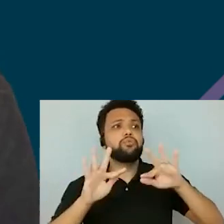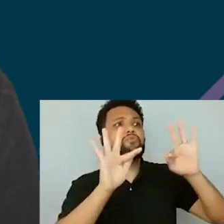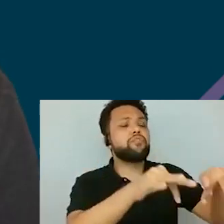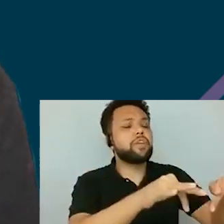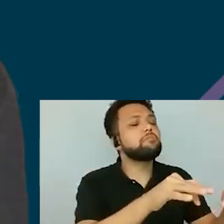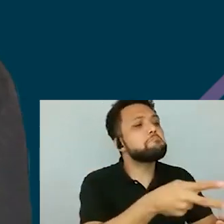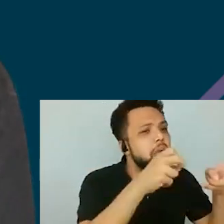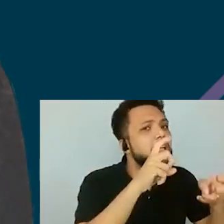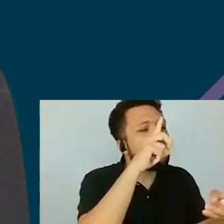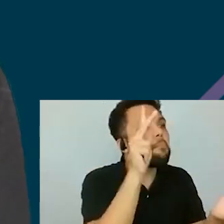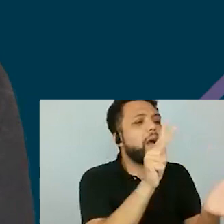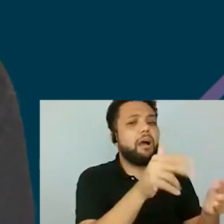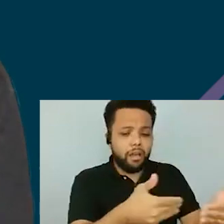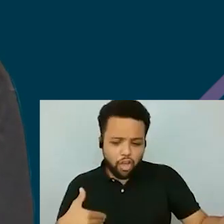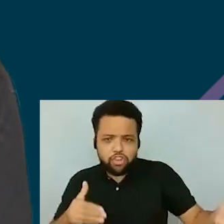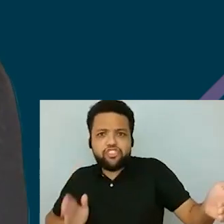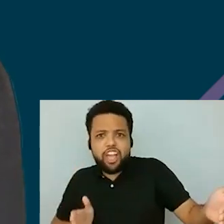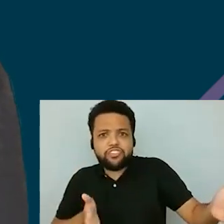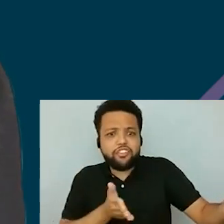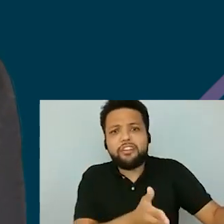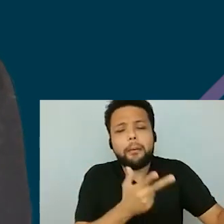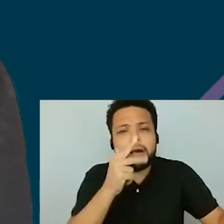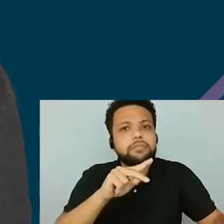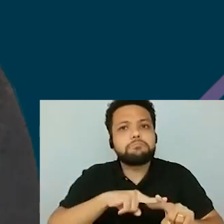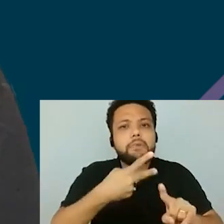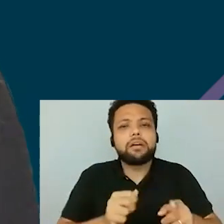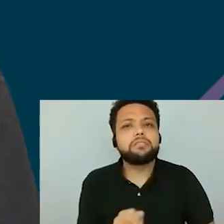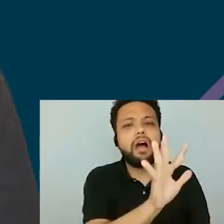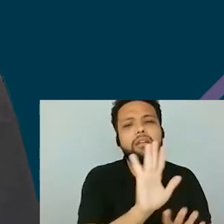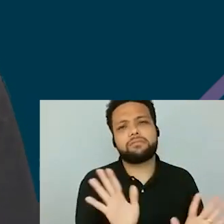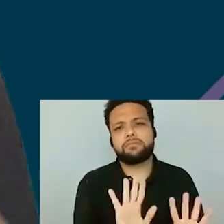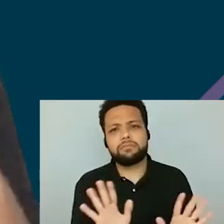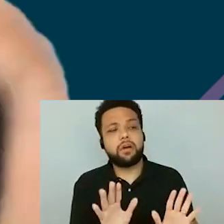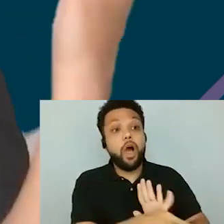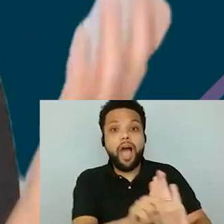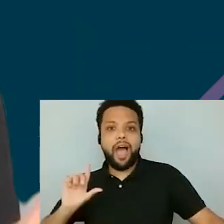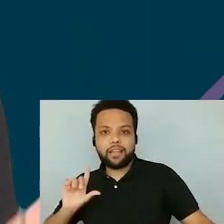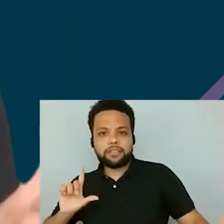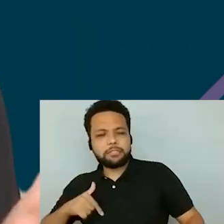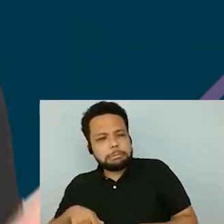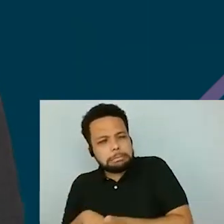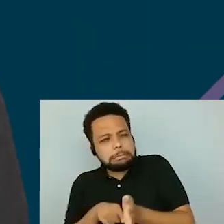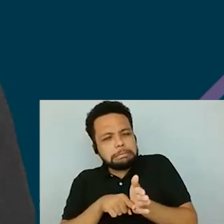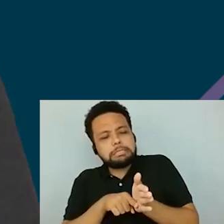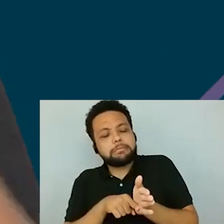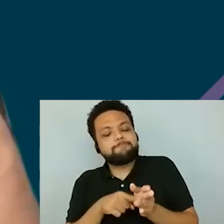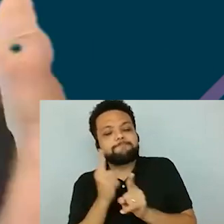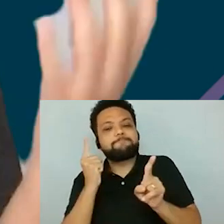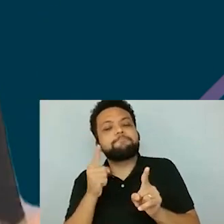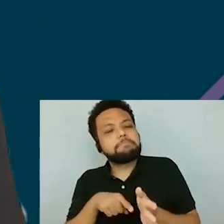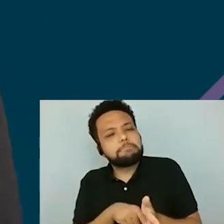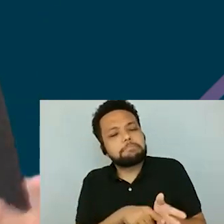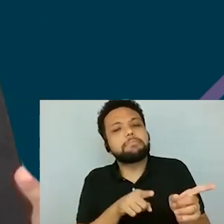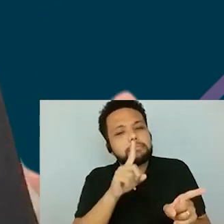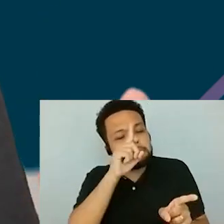tudo mais caro, quando é tudo muito mais trabalhoso e complexo, né? Na estrutura que a gente trabalha, a gente tem